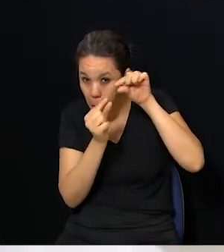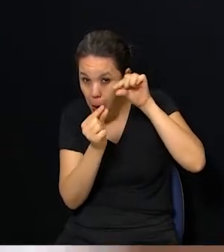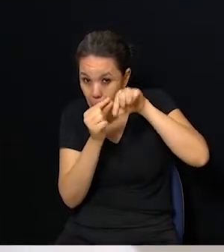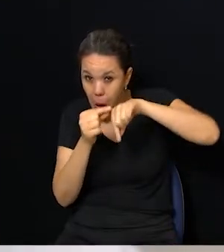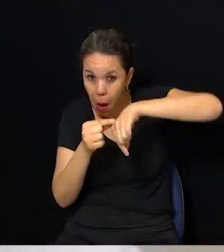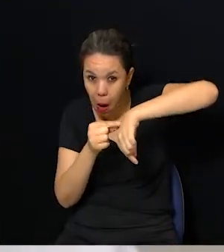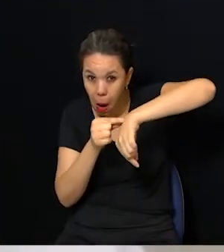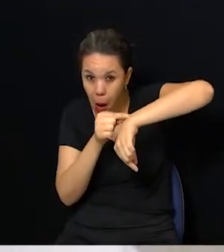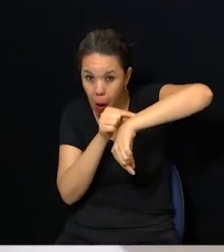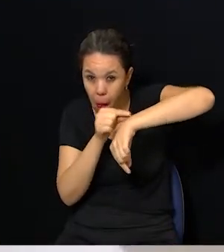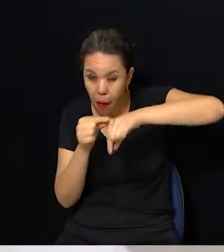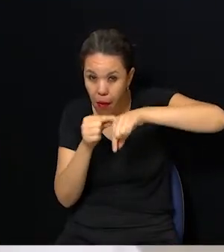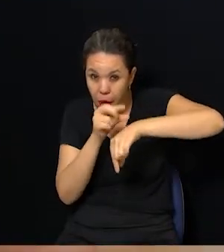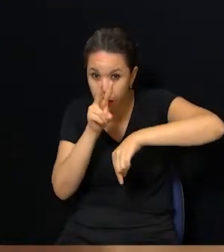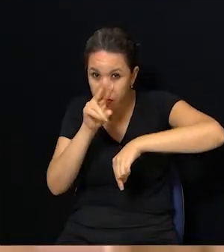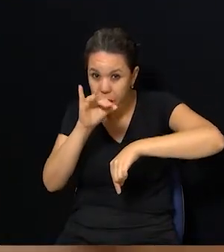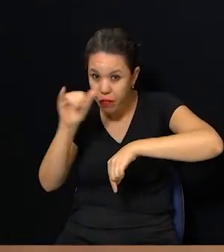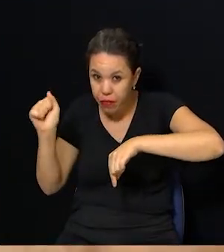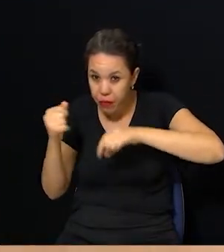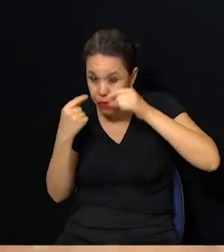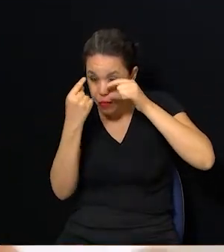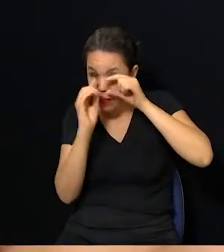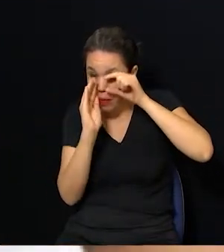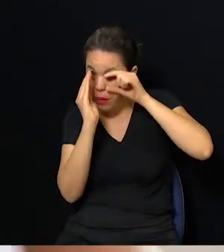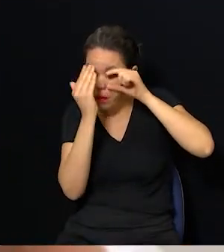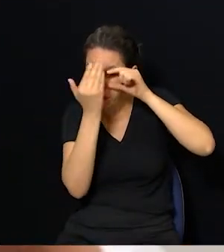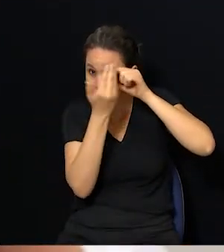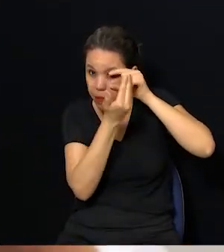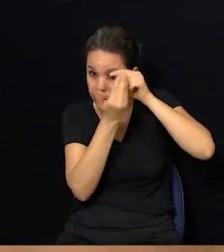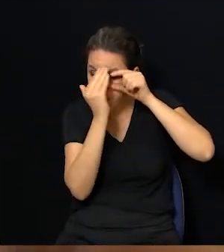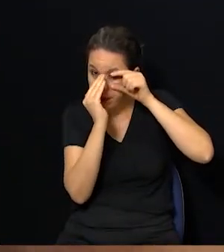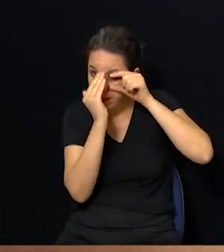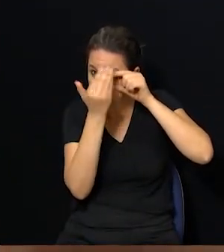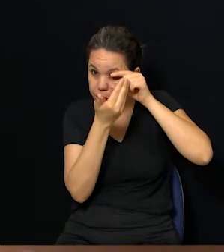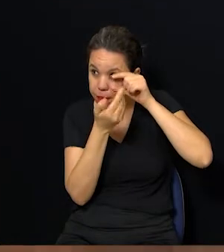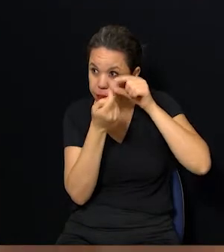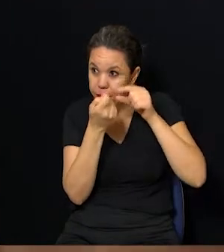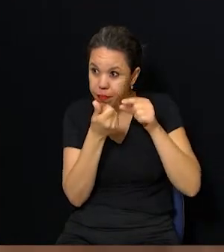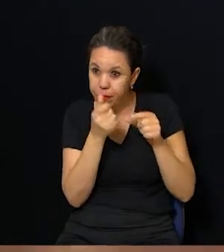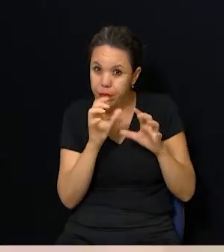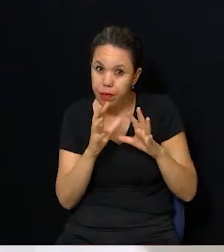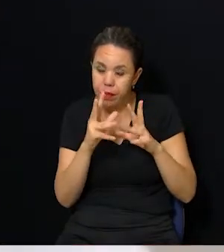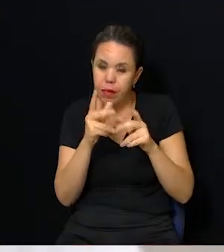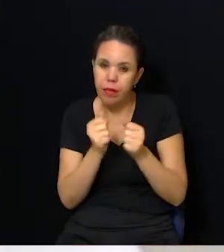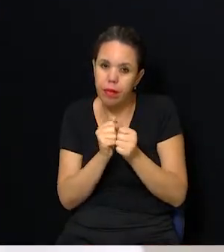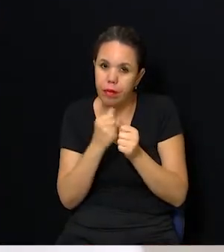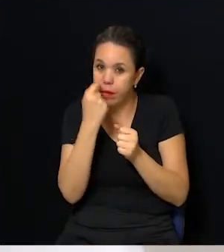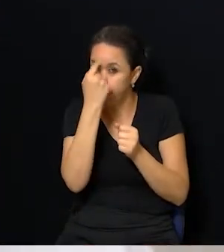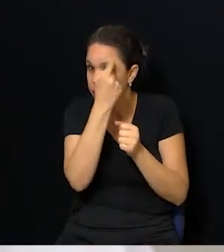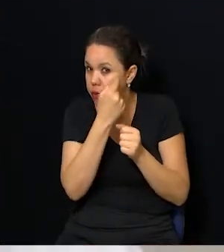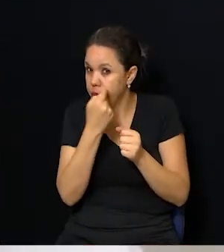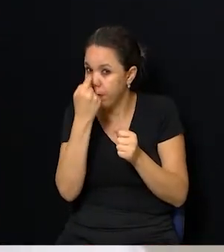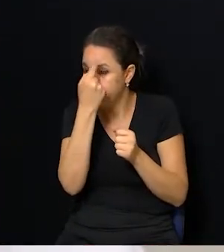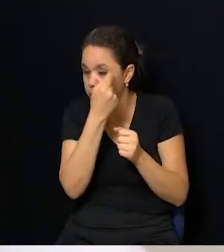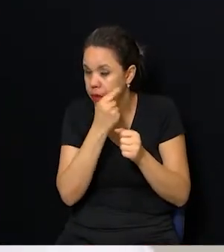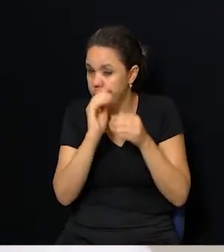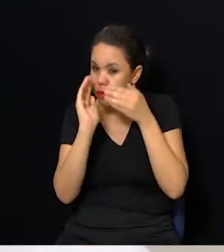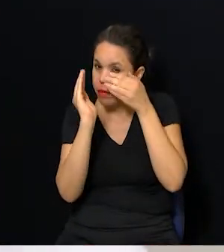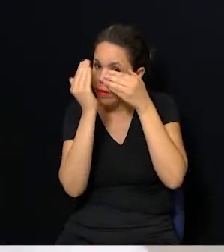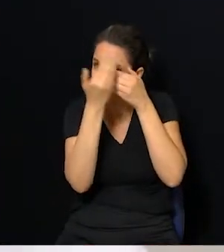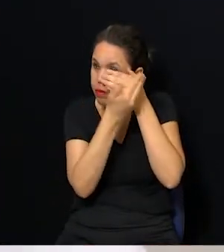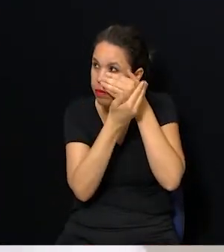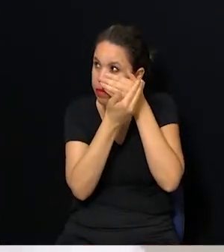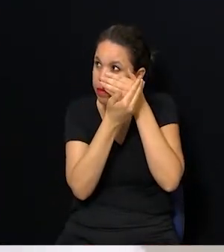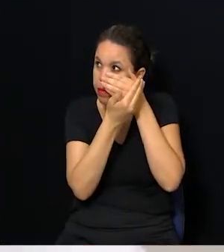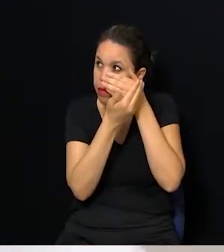até ao globo ocular, e ele preenche toda, vamos dizer, quase toda a circunferência posterior do olho.